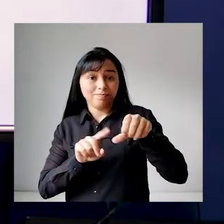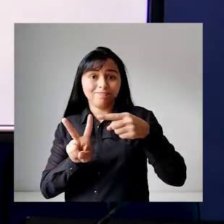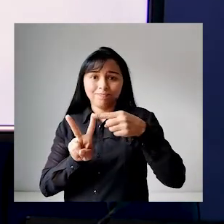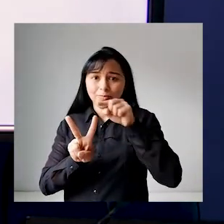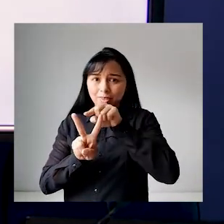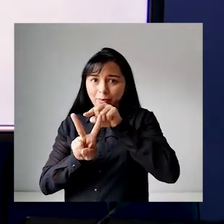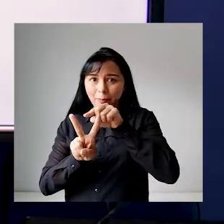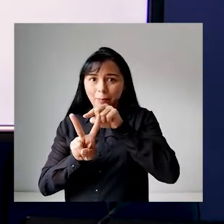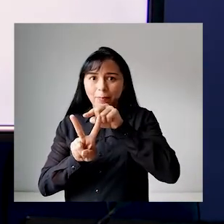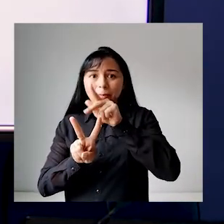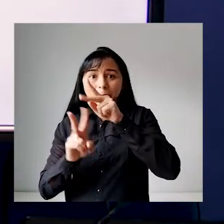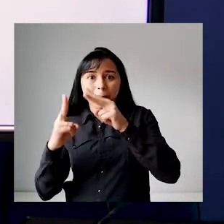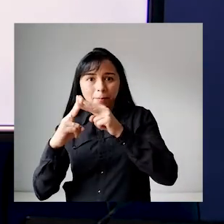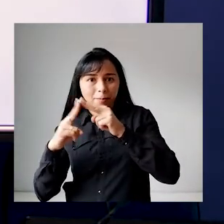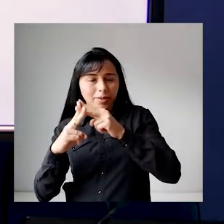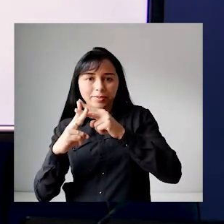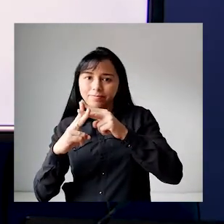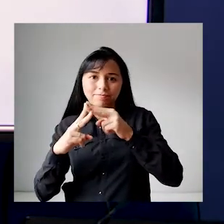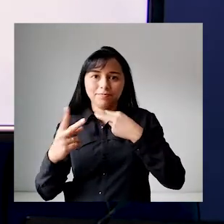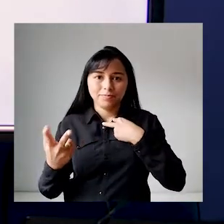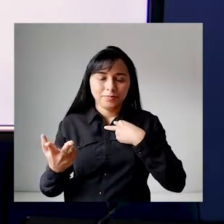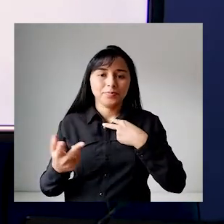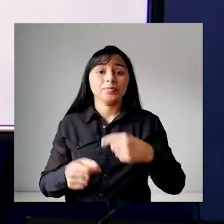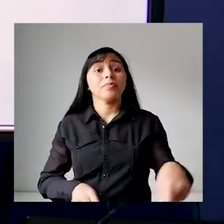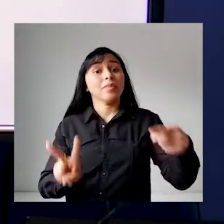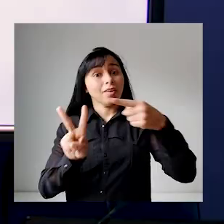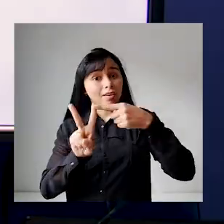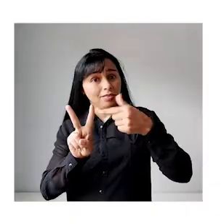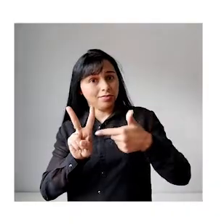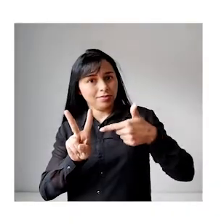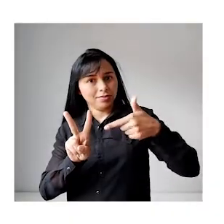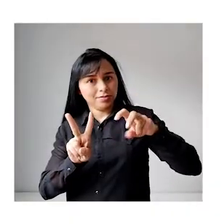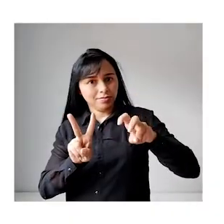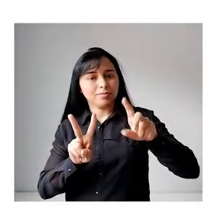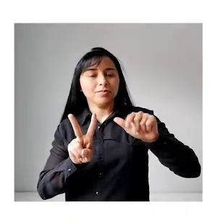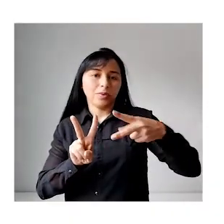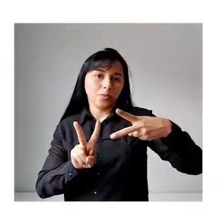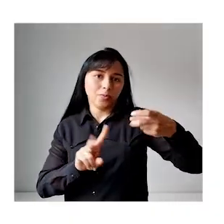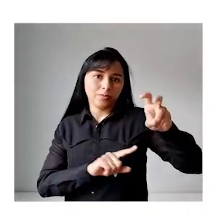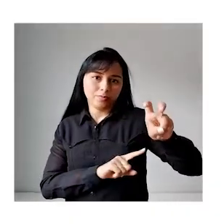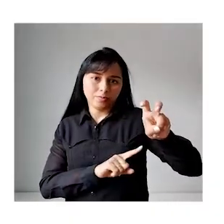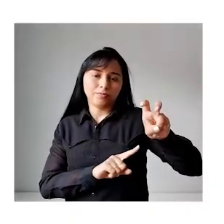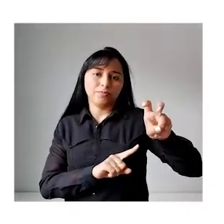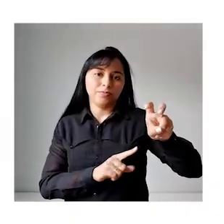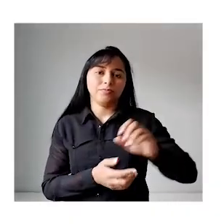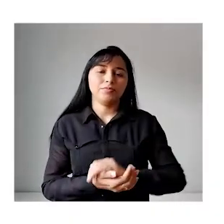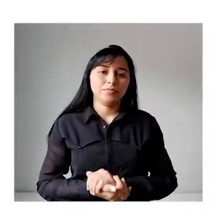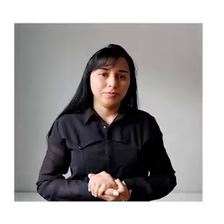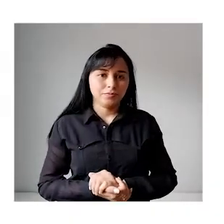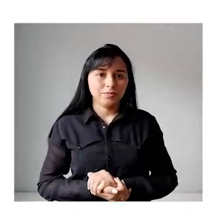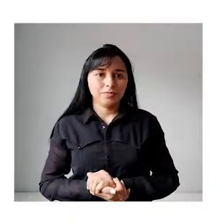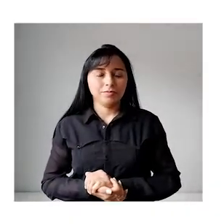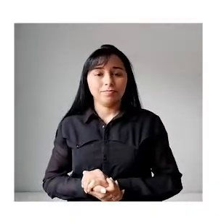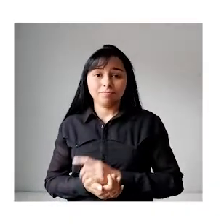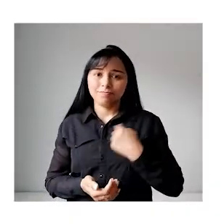não tem como. E a raiz de 25 é 5. Então, são essas raízes